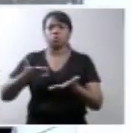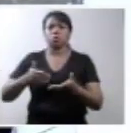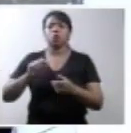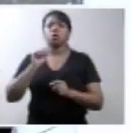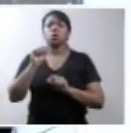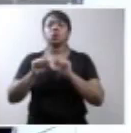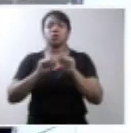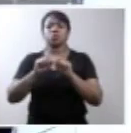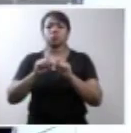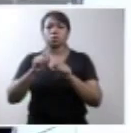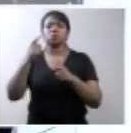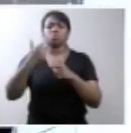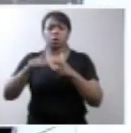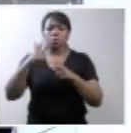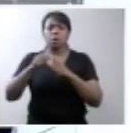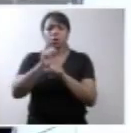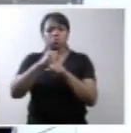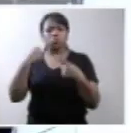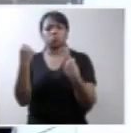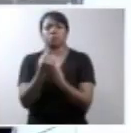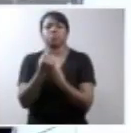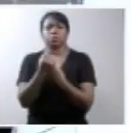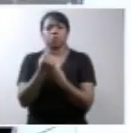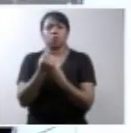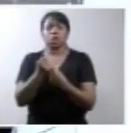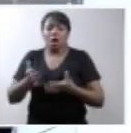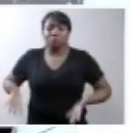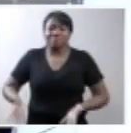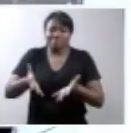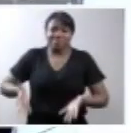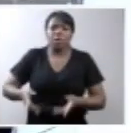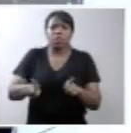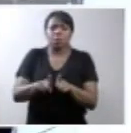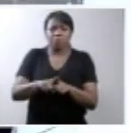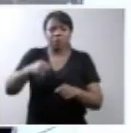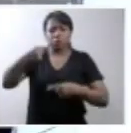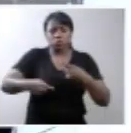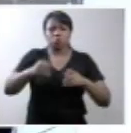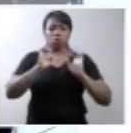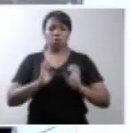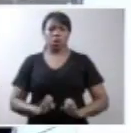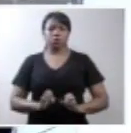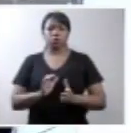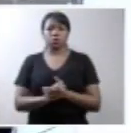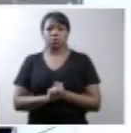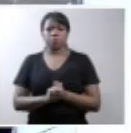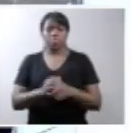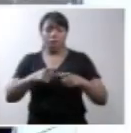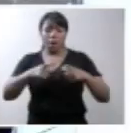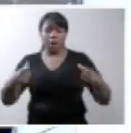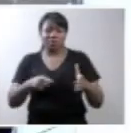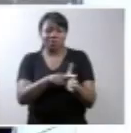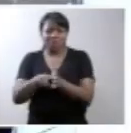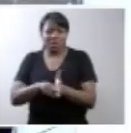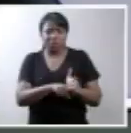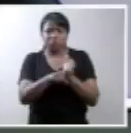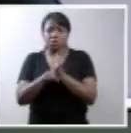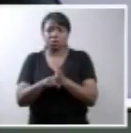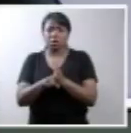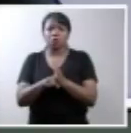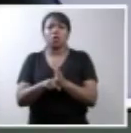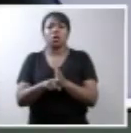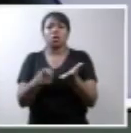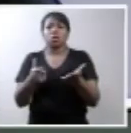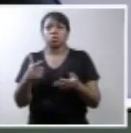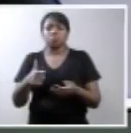trabalho a menos que as circunstâncias sociais os empurre literalmente para discussão ética a maioria dos